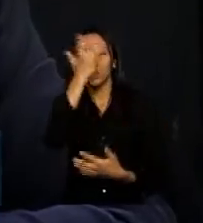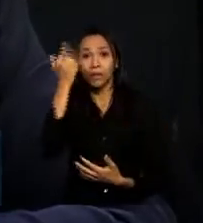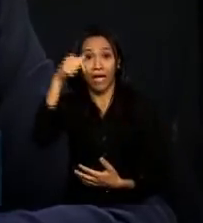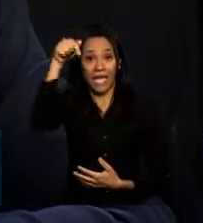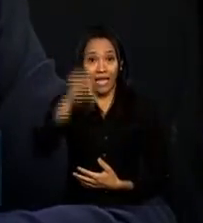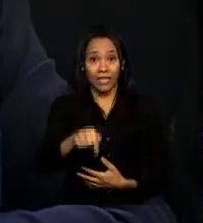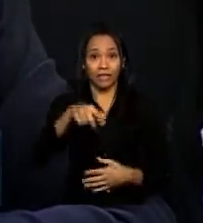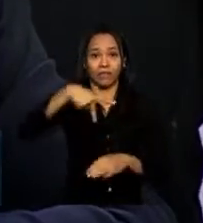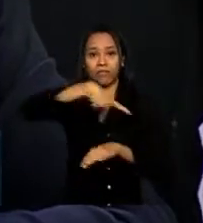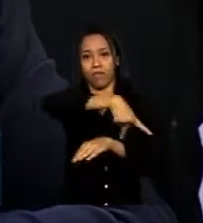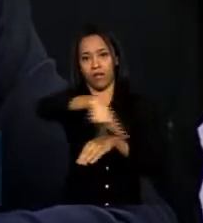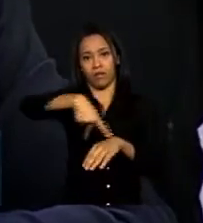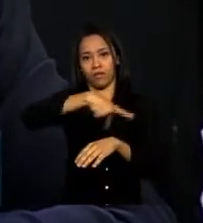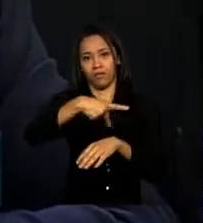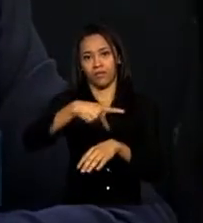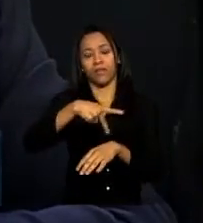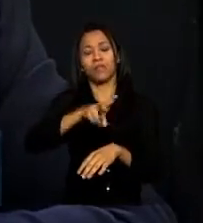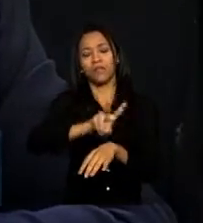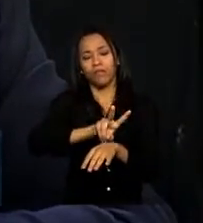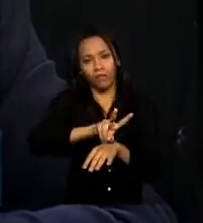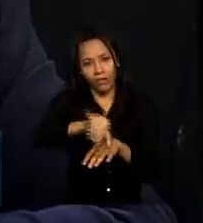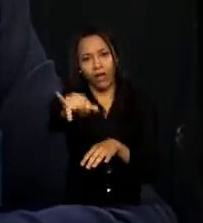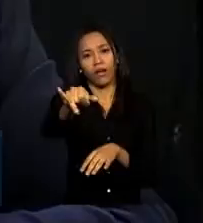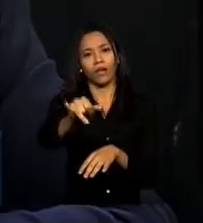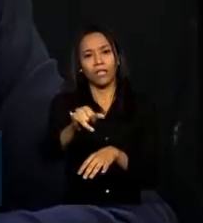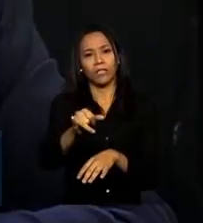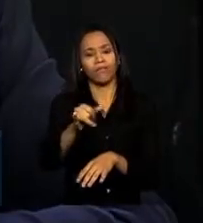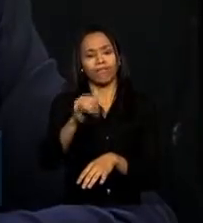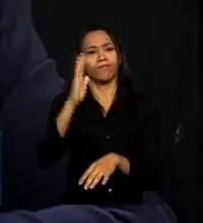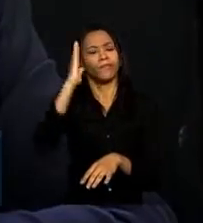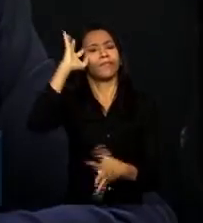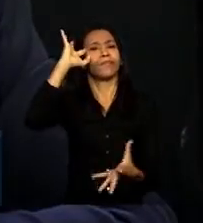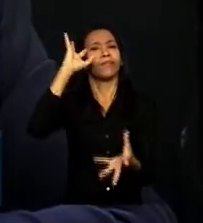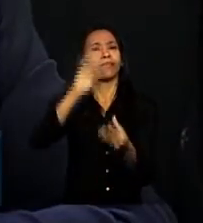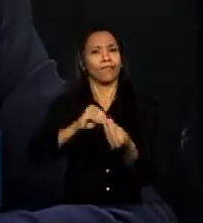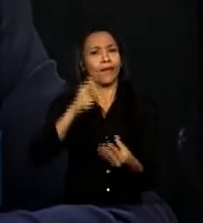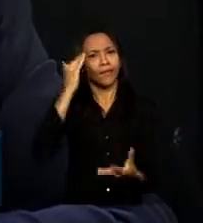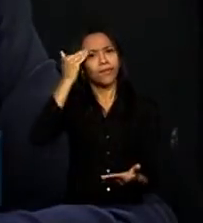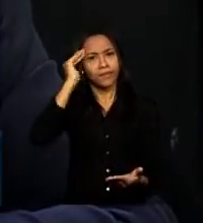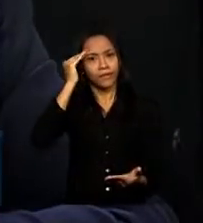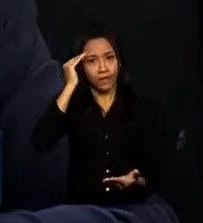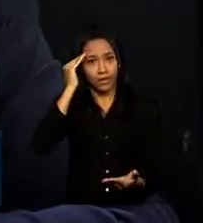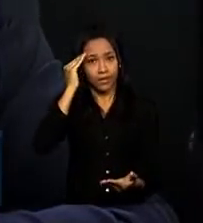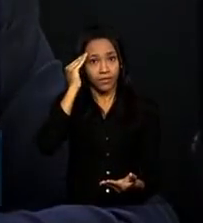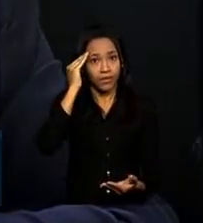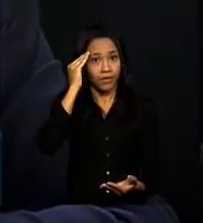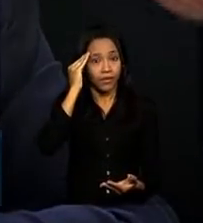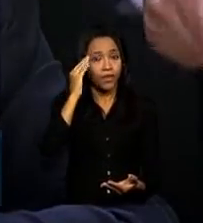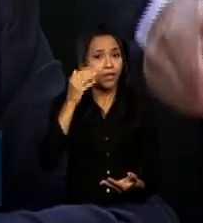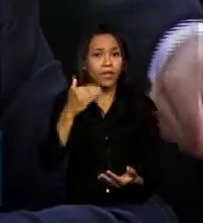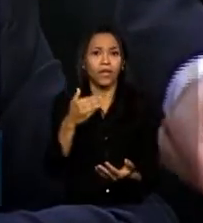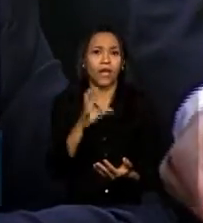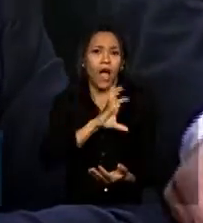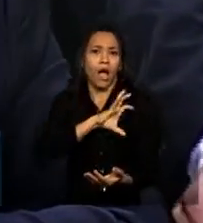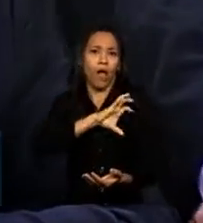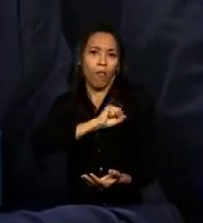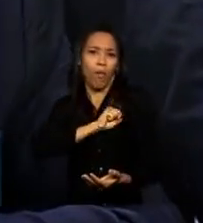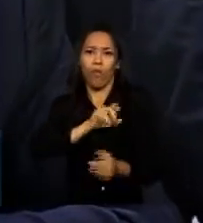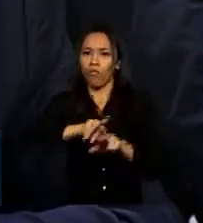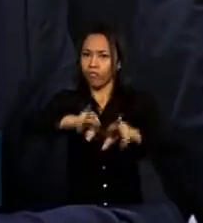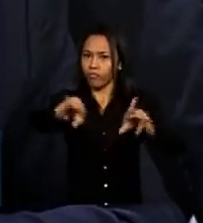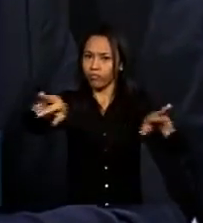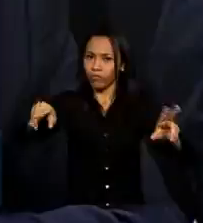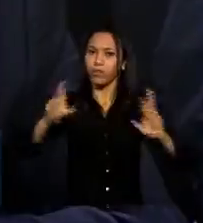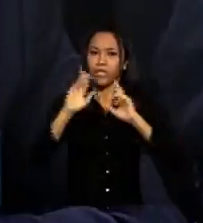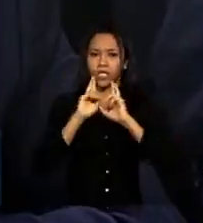país é um país que vai reconhecer e que vai viver a ideia de que toda e qualquer maneira de amor valerá. Um grande